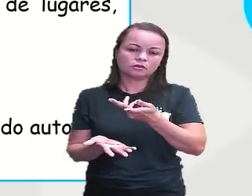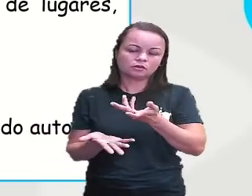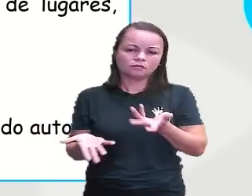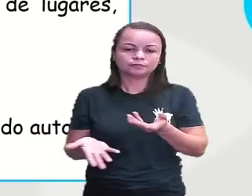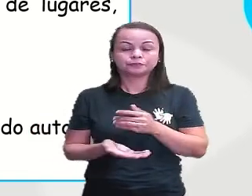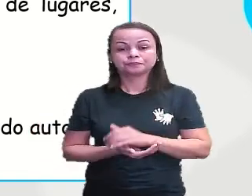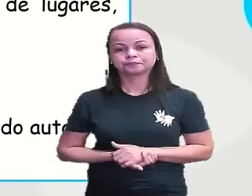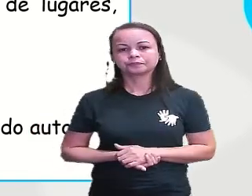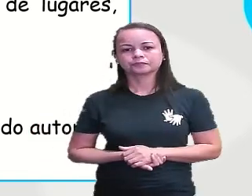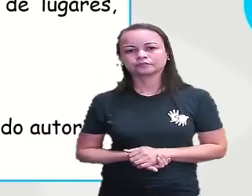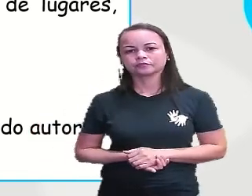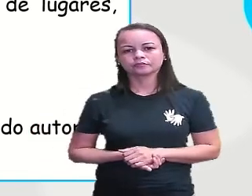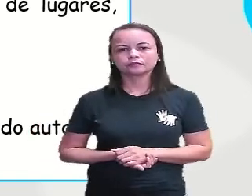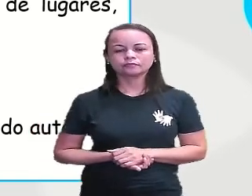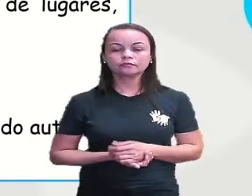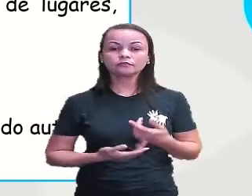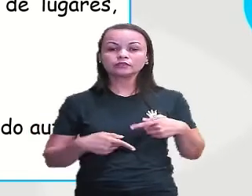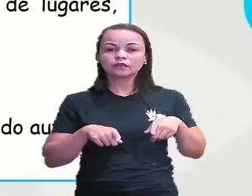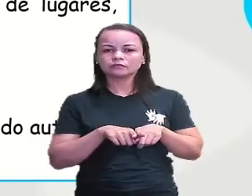né?